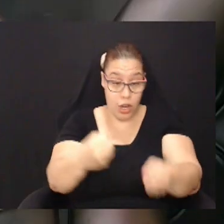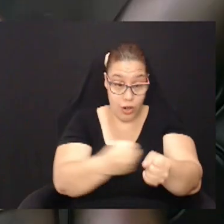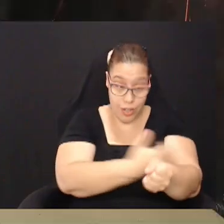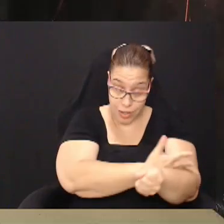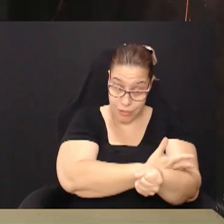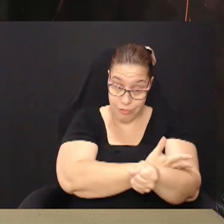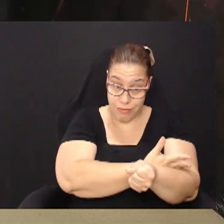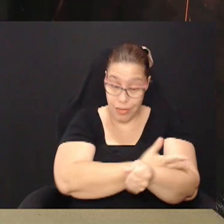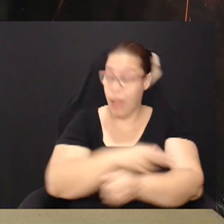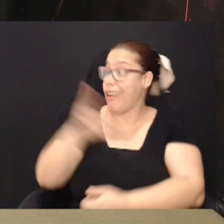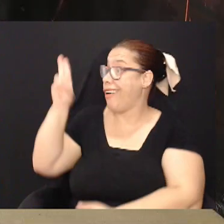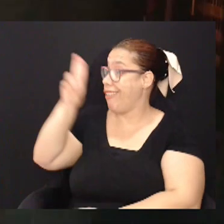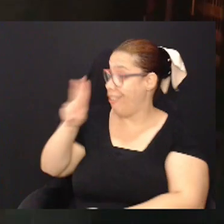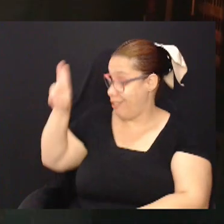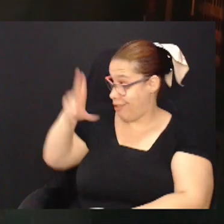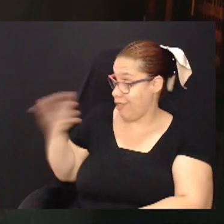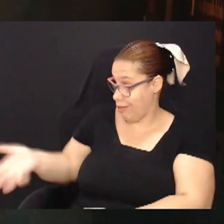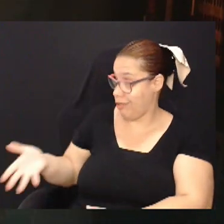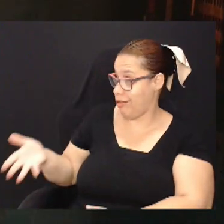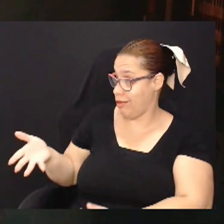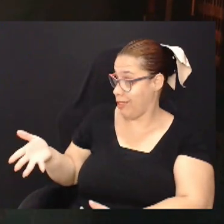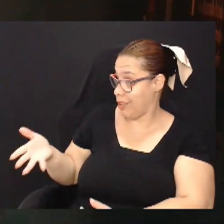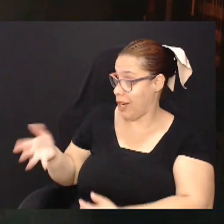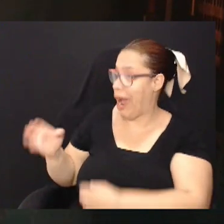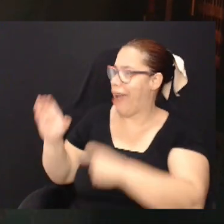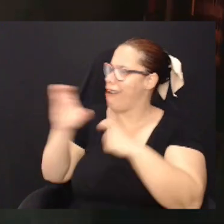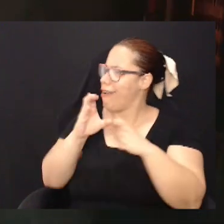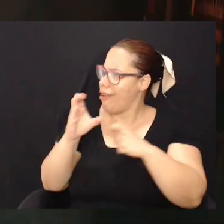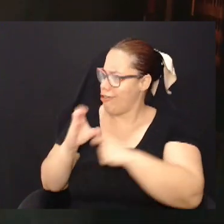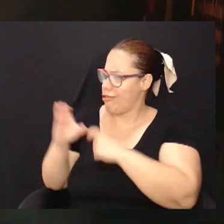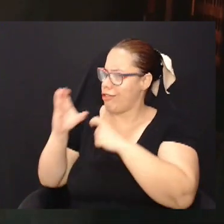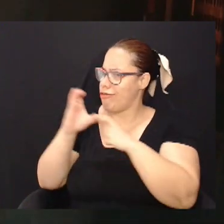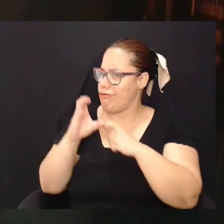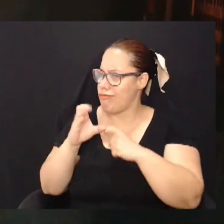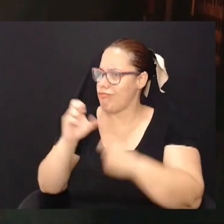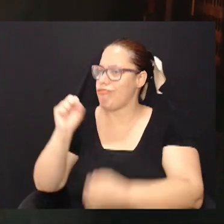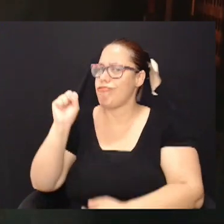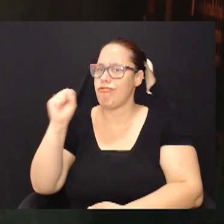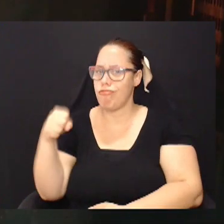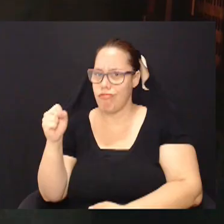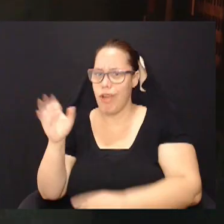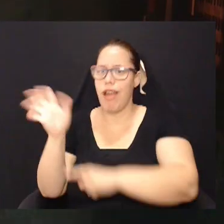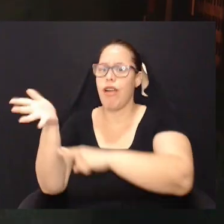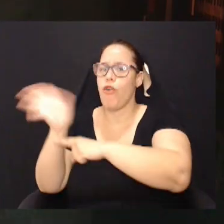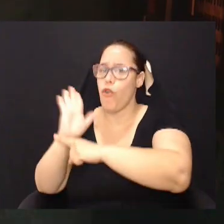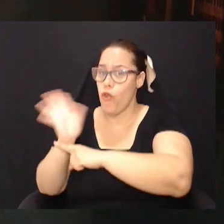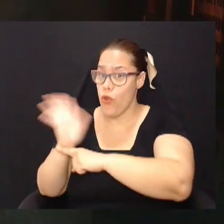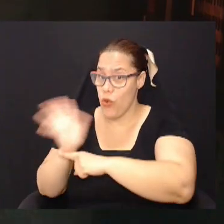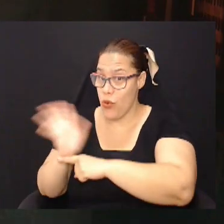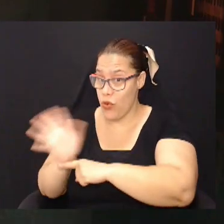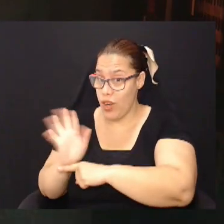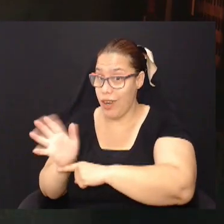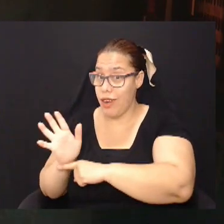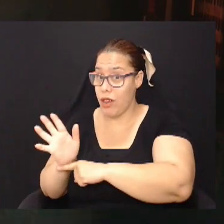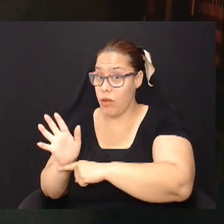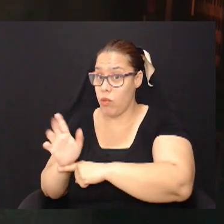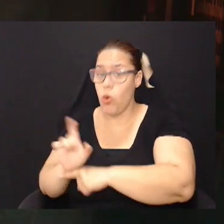utilizado isso em consultório, né, é É utilizado os filmes, vocês utilizado. utilizam qual que é a